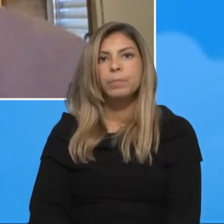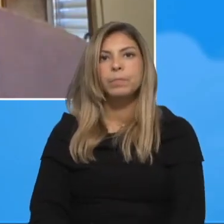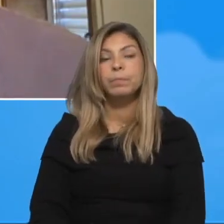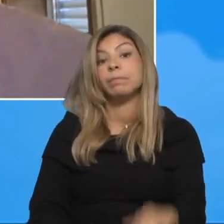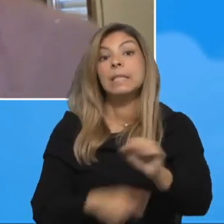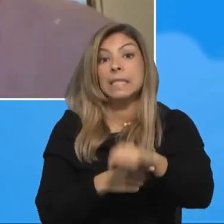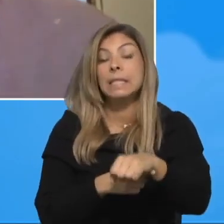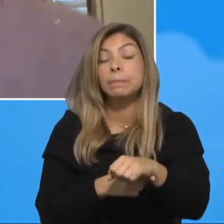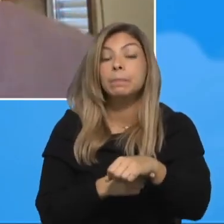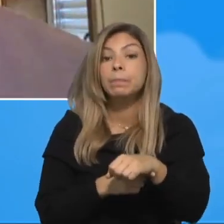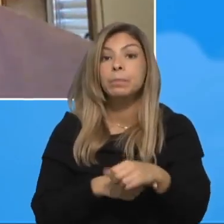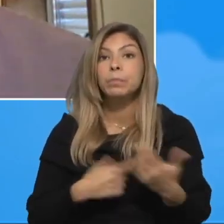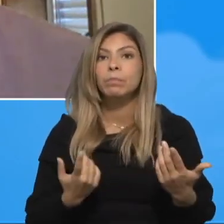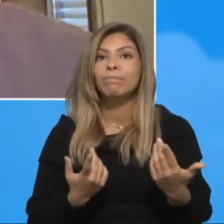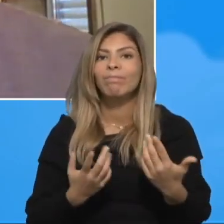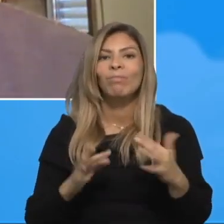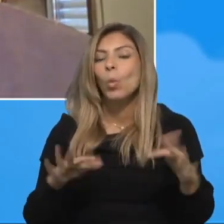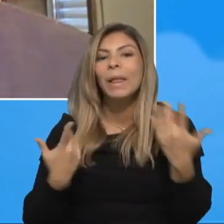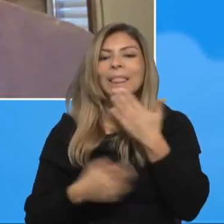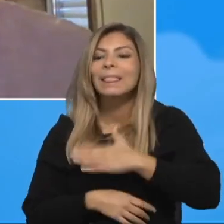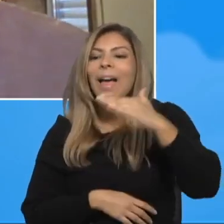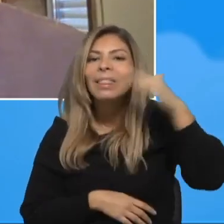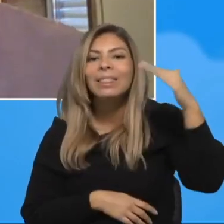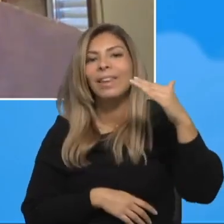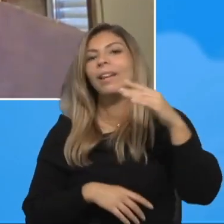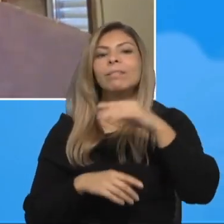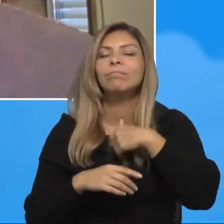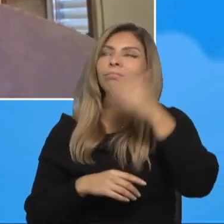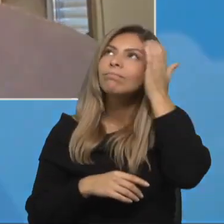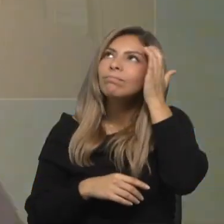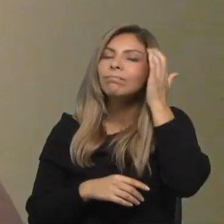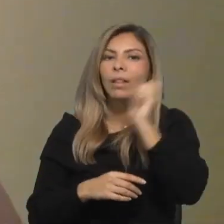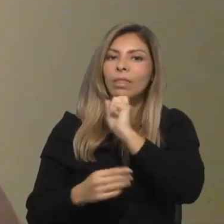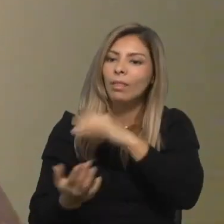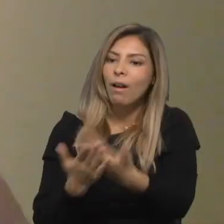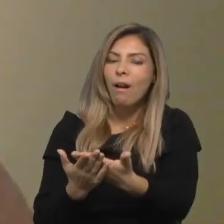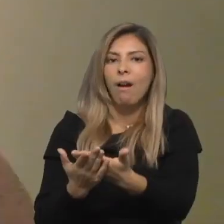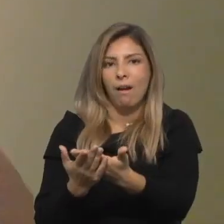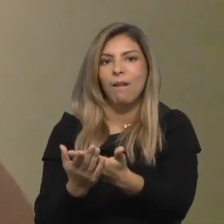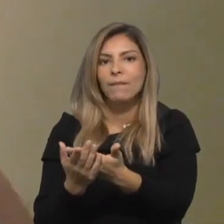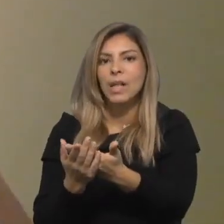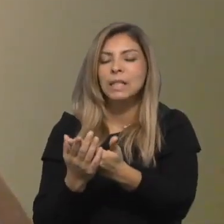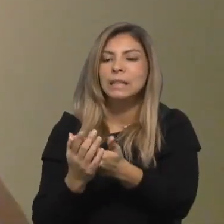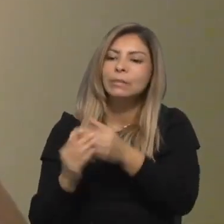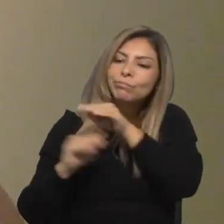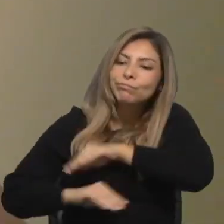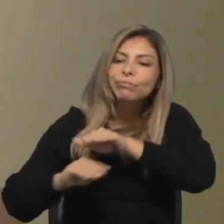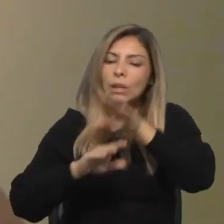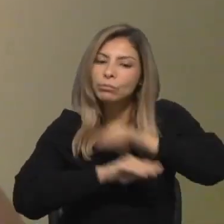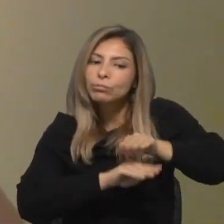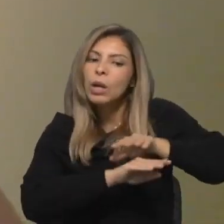Sim, eu diria que em qualquer idade se podem formar consciências. Claro que enquanto somos jovens